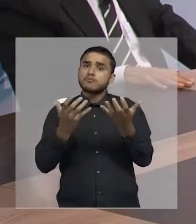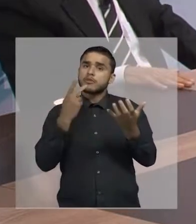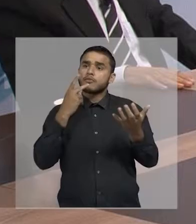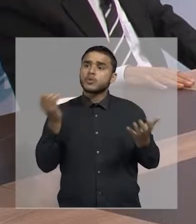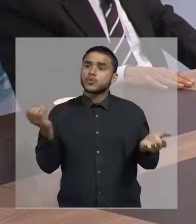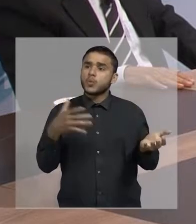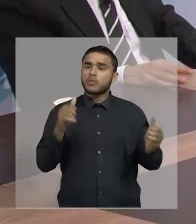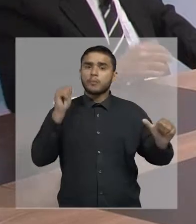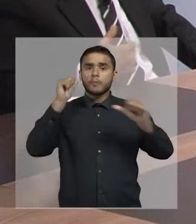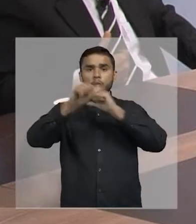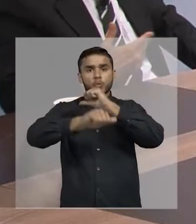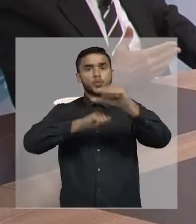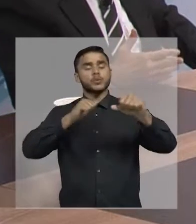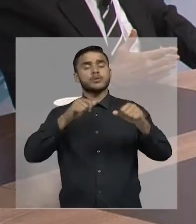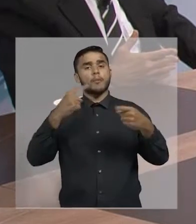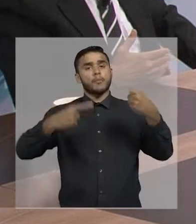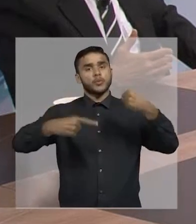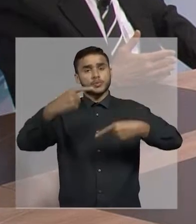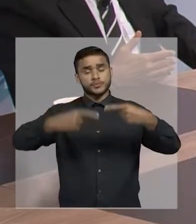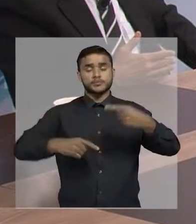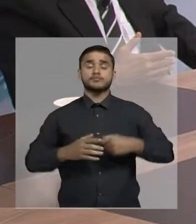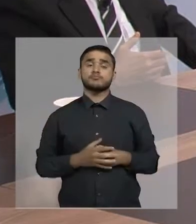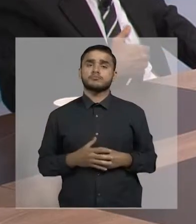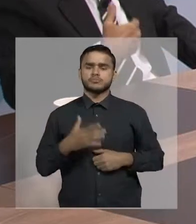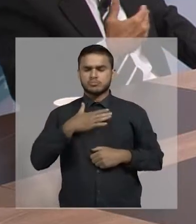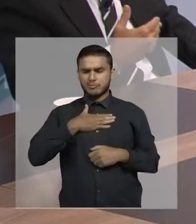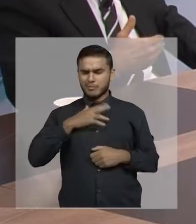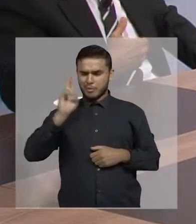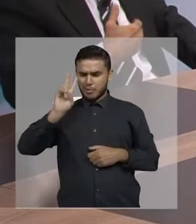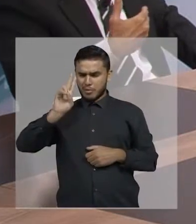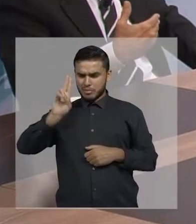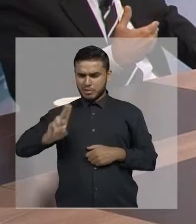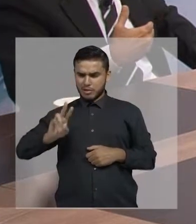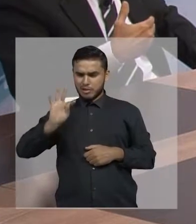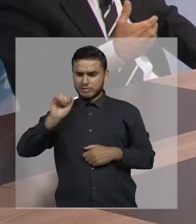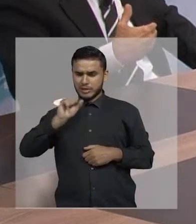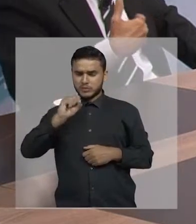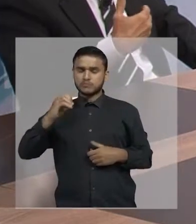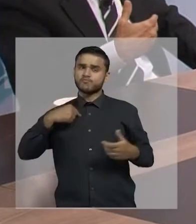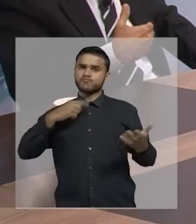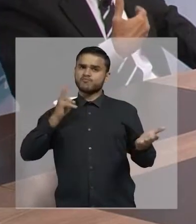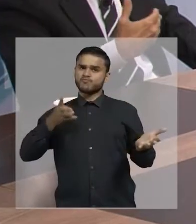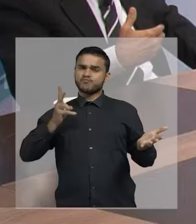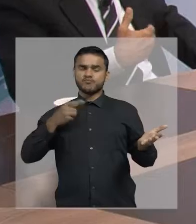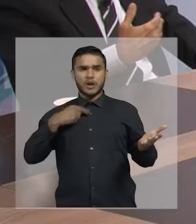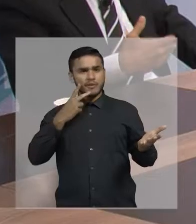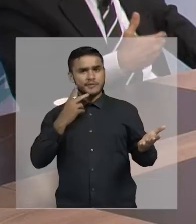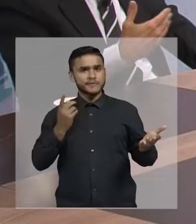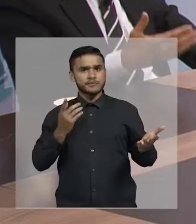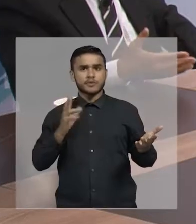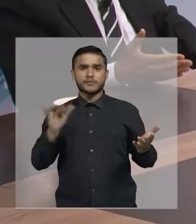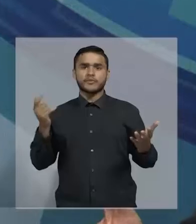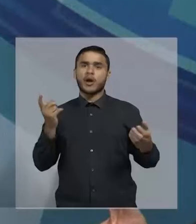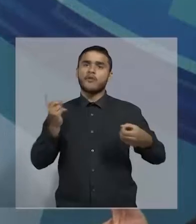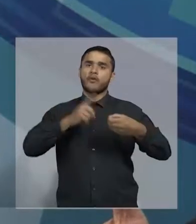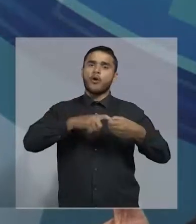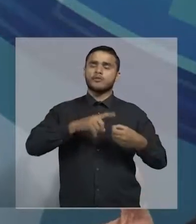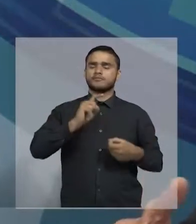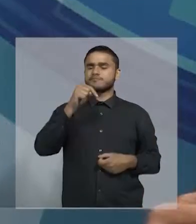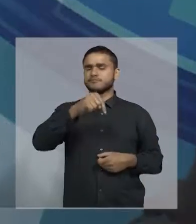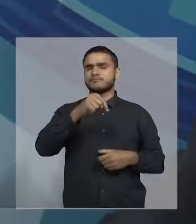política. E preferiu não se colocar como a tendência para apresentar mais do mesmo.